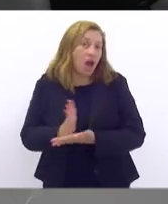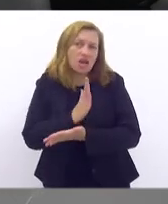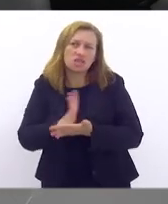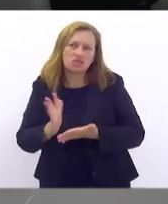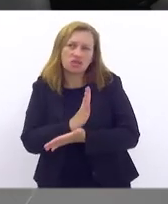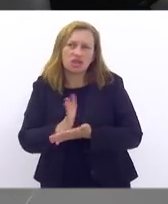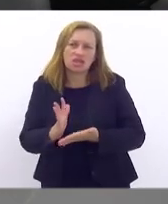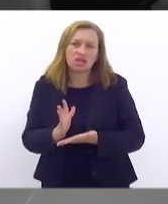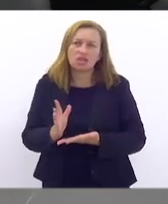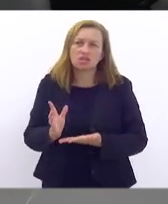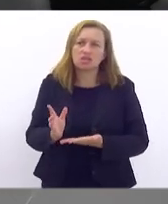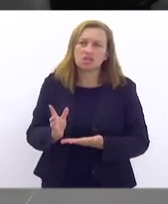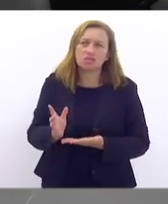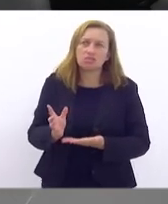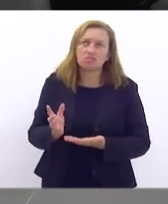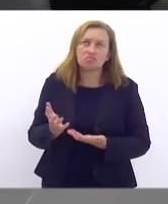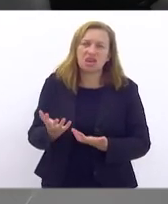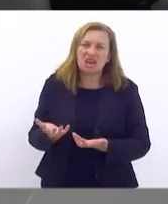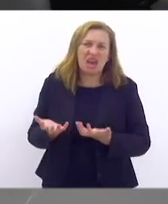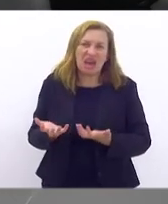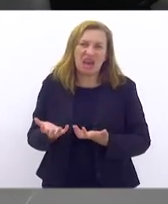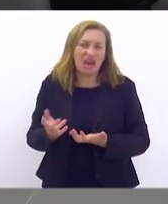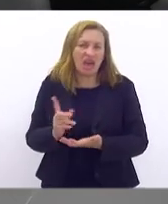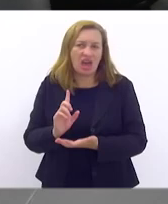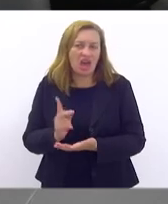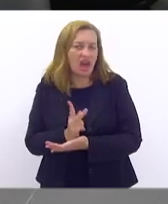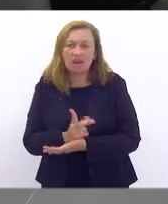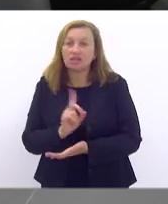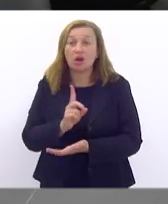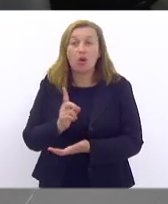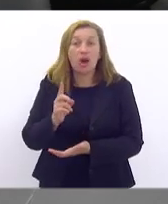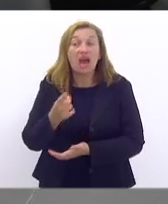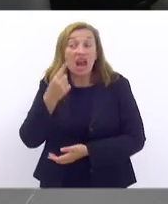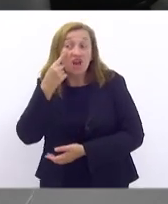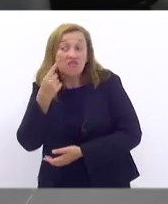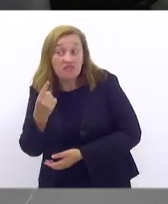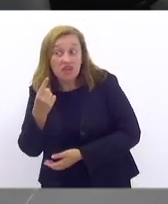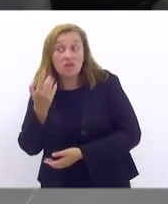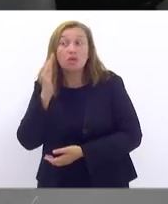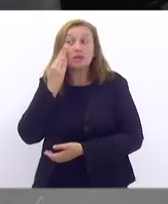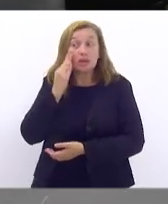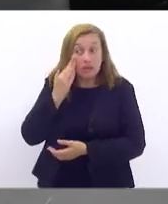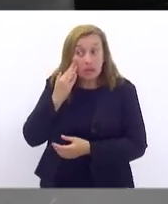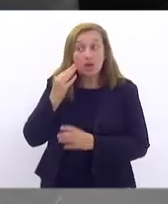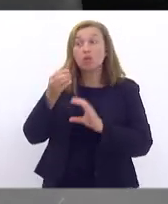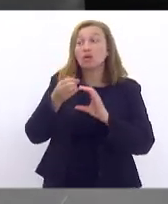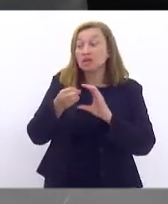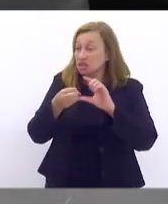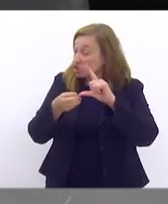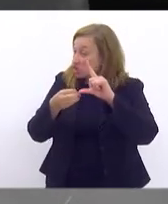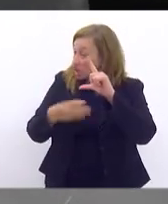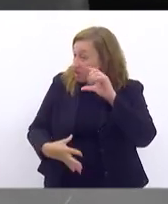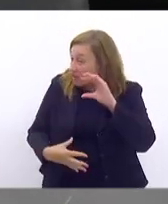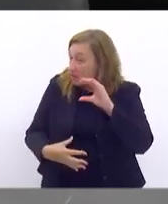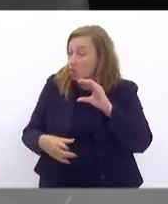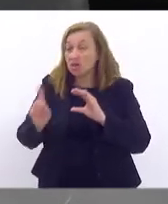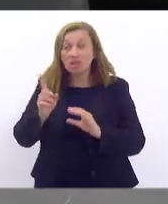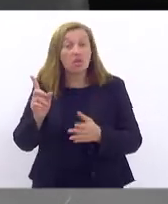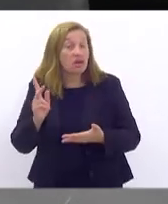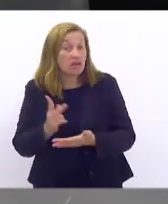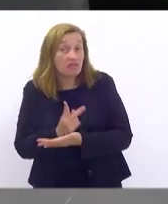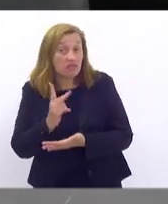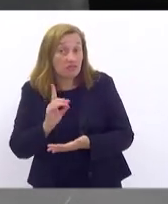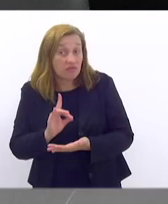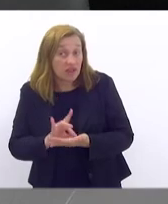por dolo, mas ela viu daquele jeito, entendeu daquele jeito, descreveu uma coisa que não era verdade